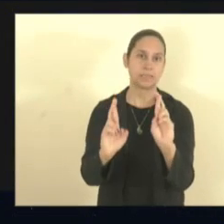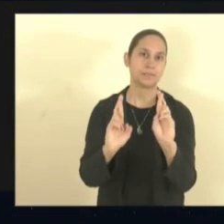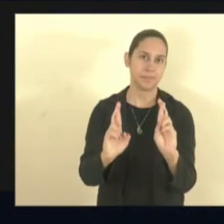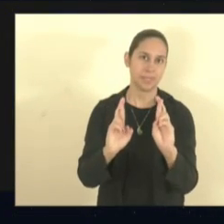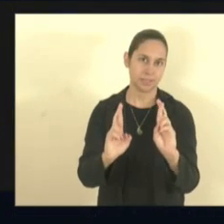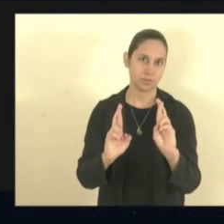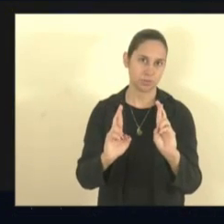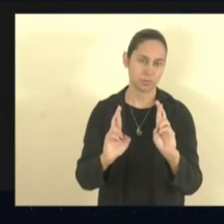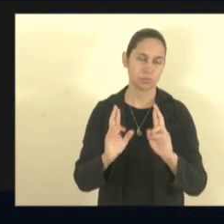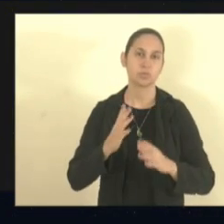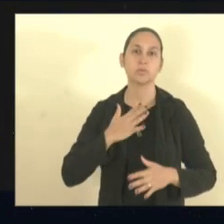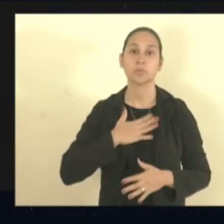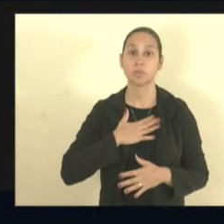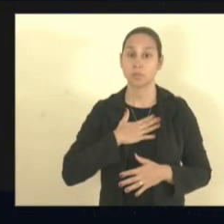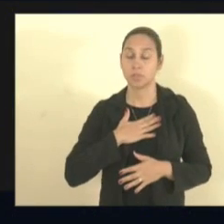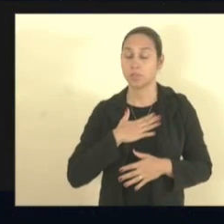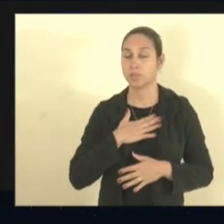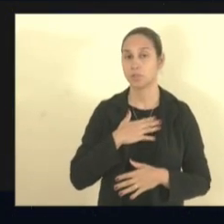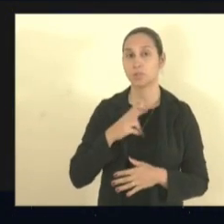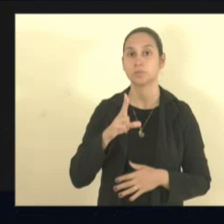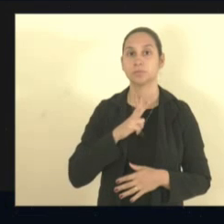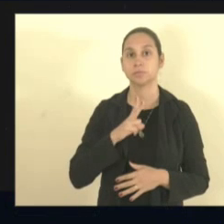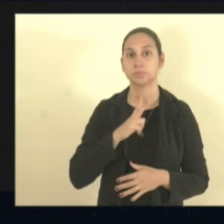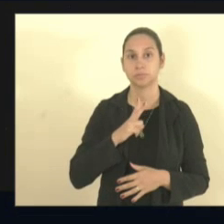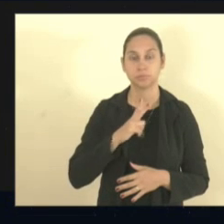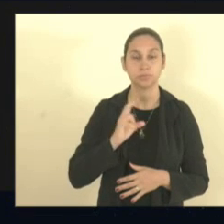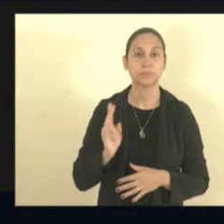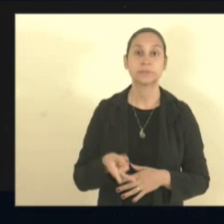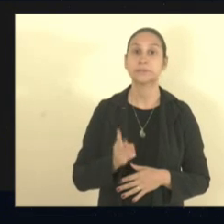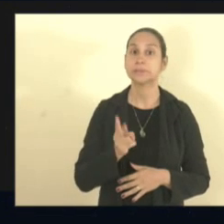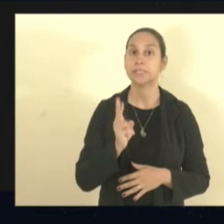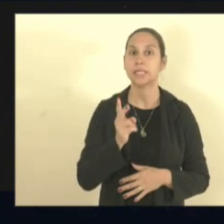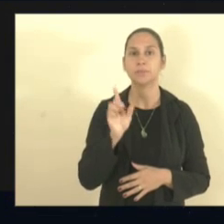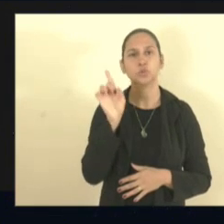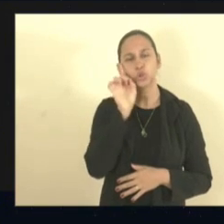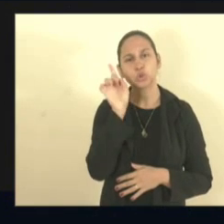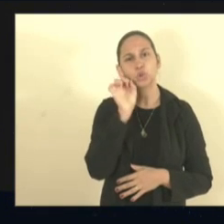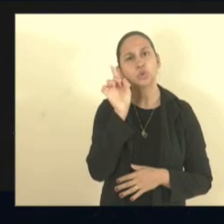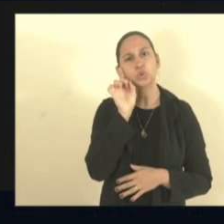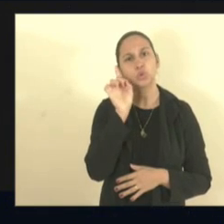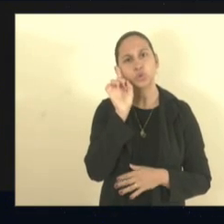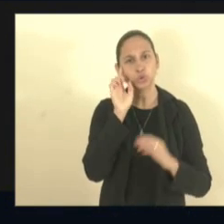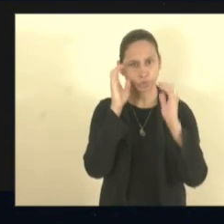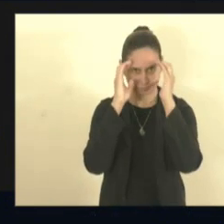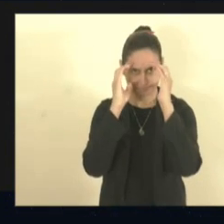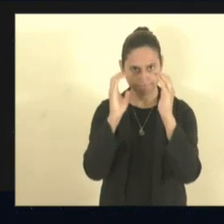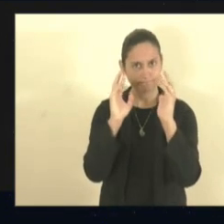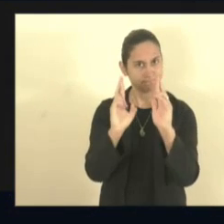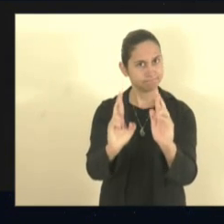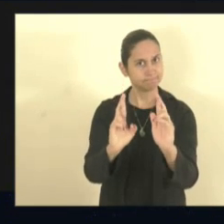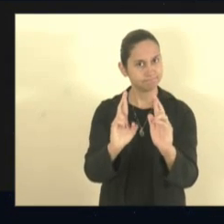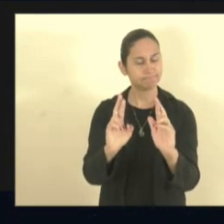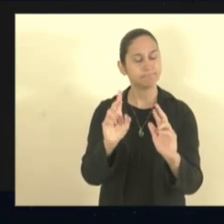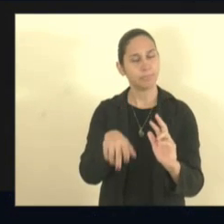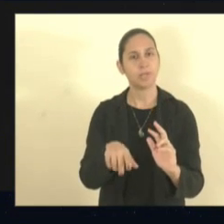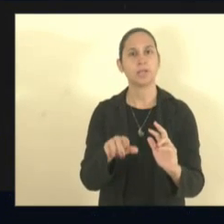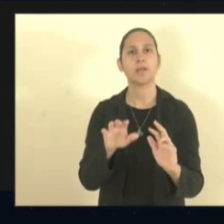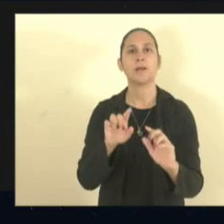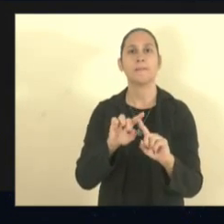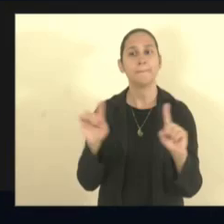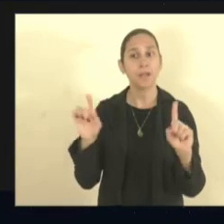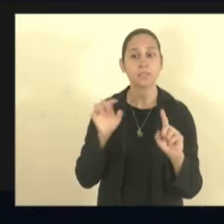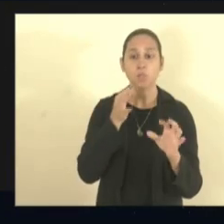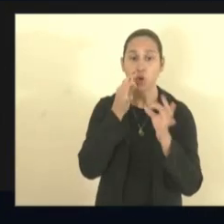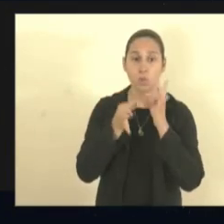eu praticamente tenho colocado isso todos os dias. O respeito é a nossa base. Agora, a opinião de cada